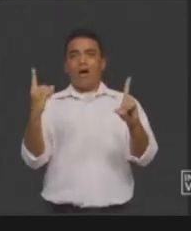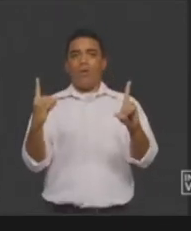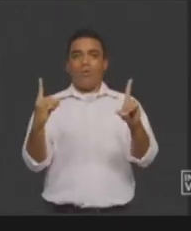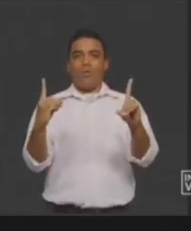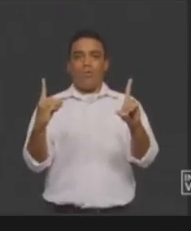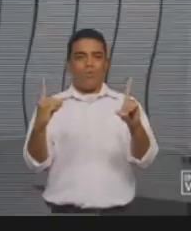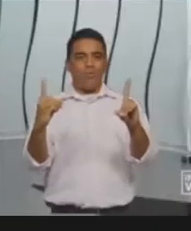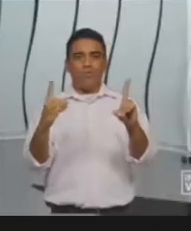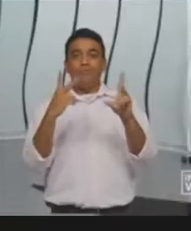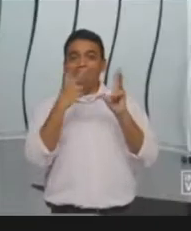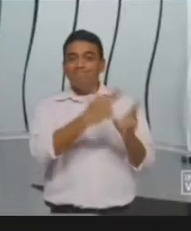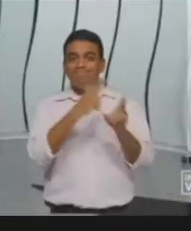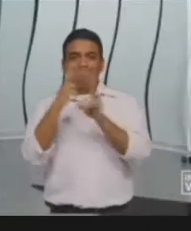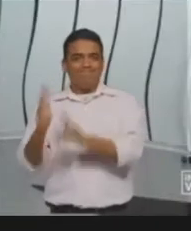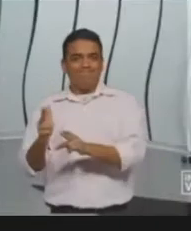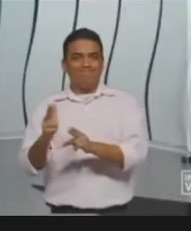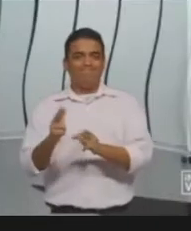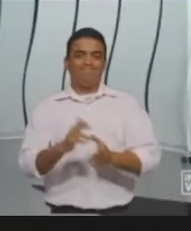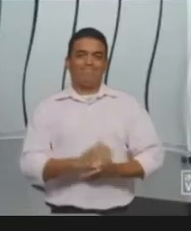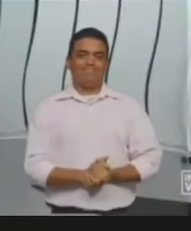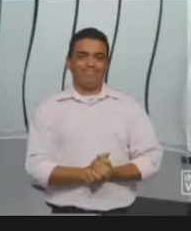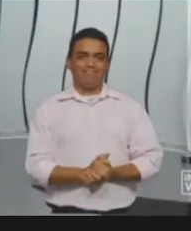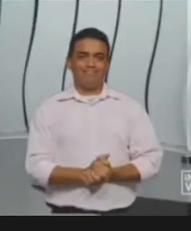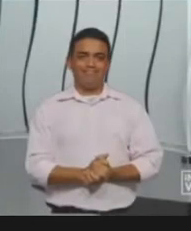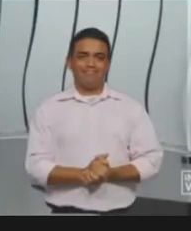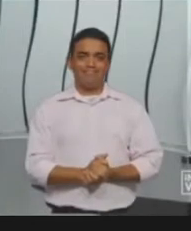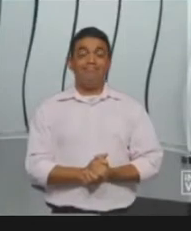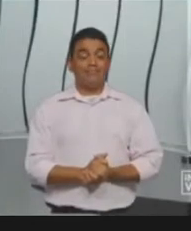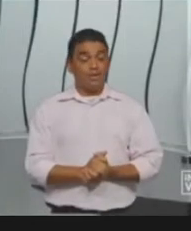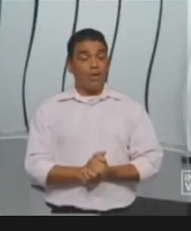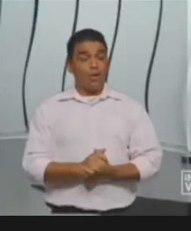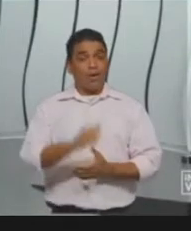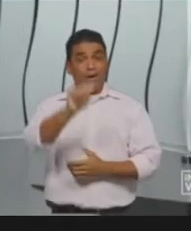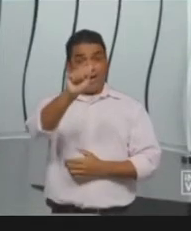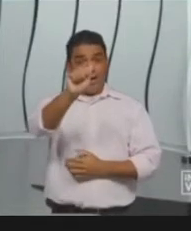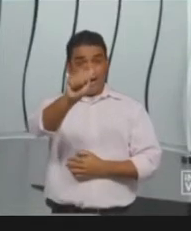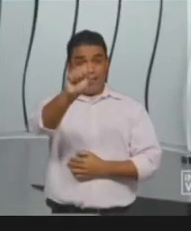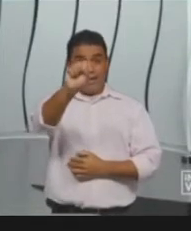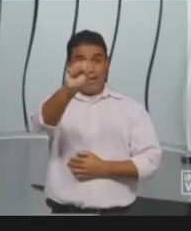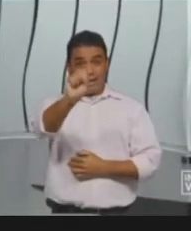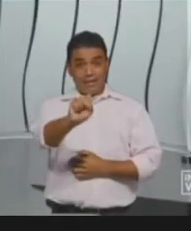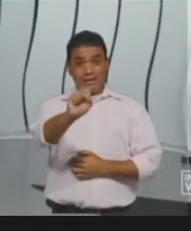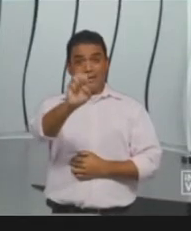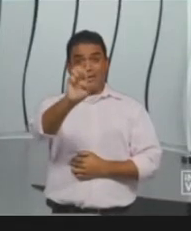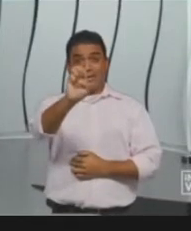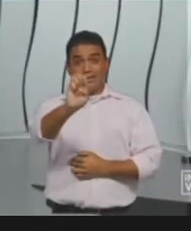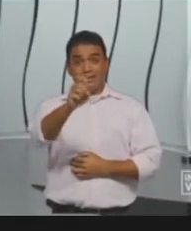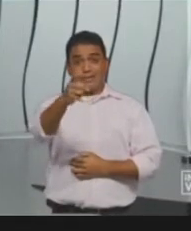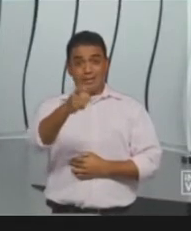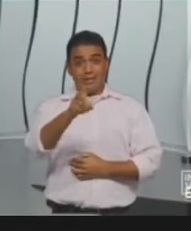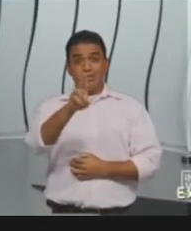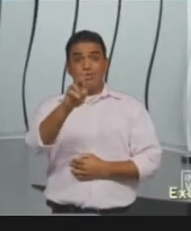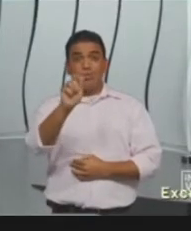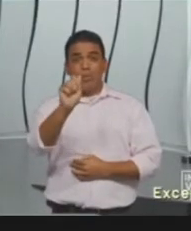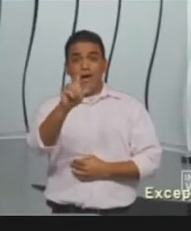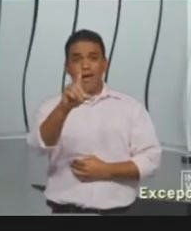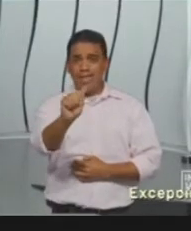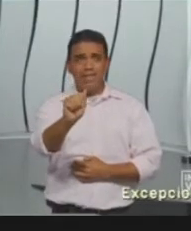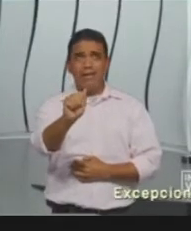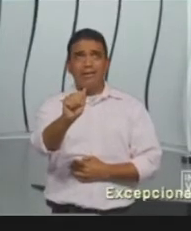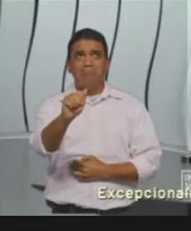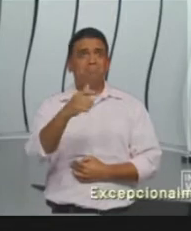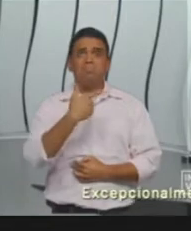deram origem. A reprodução assexuada ela não é interessante porque ela não cria o que nós